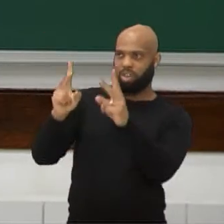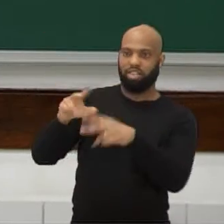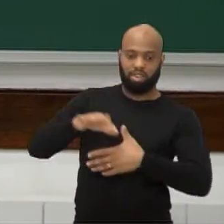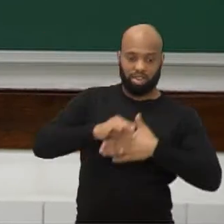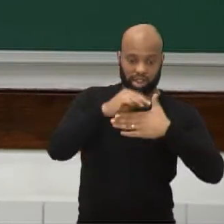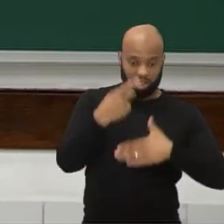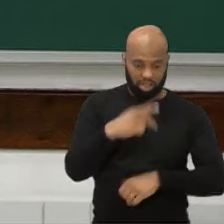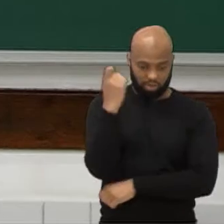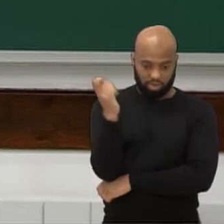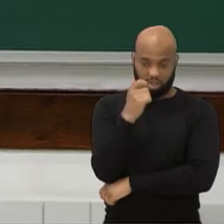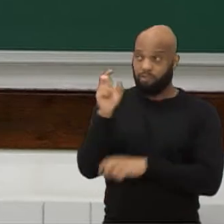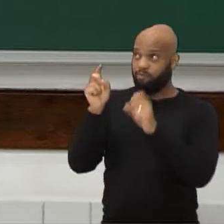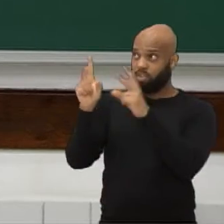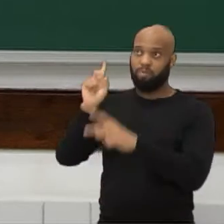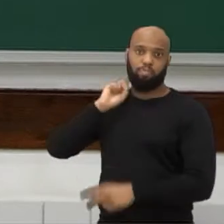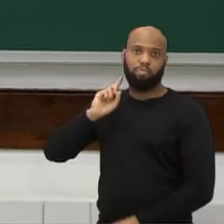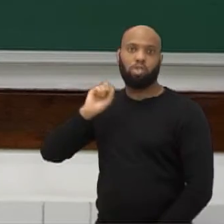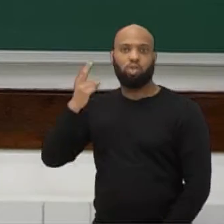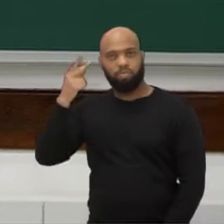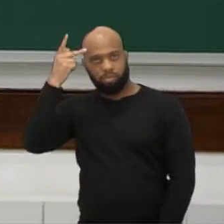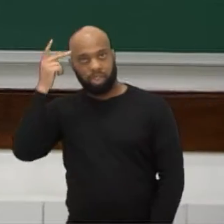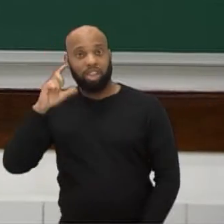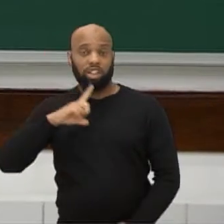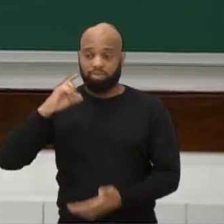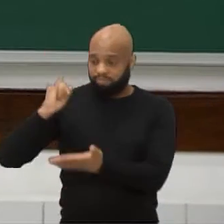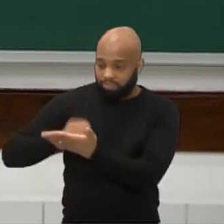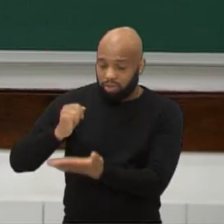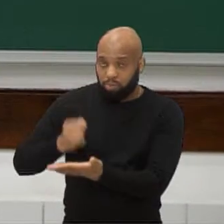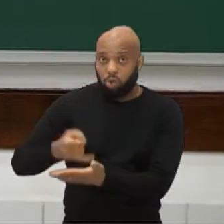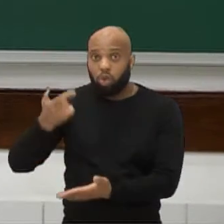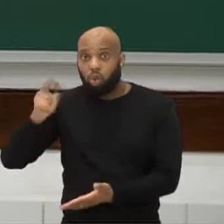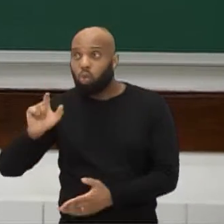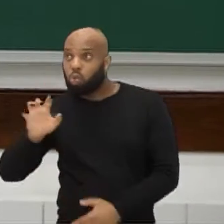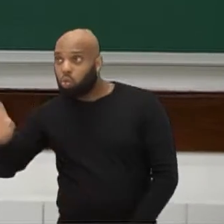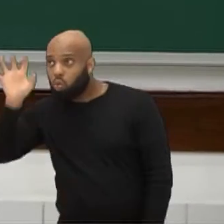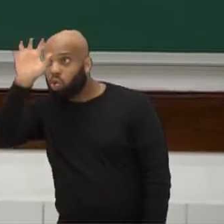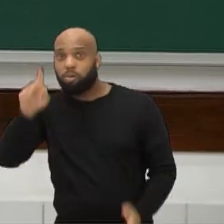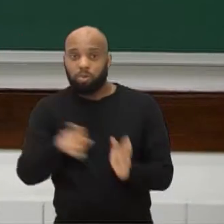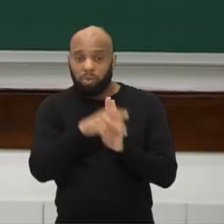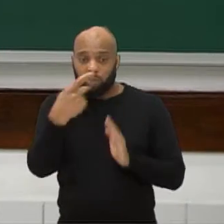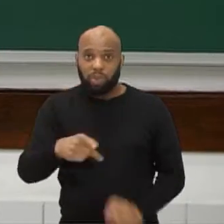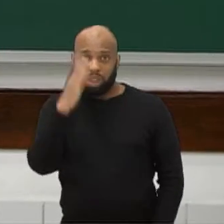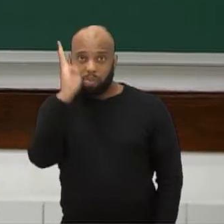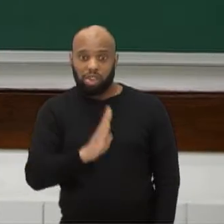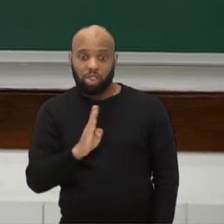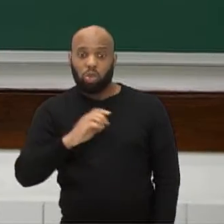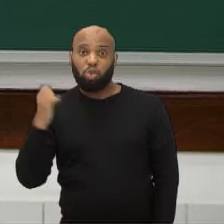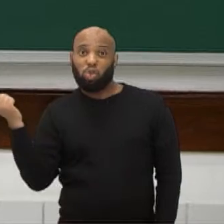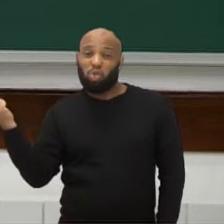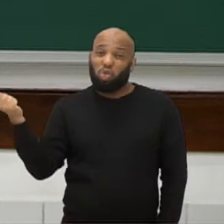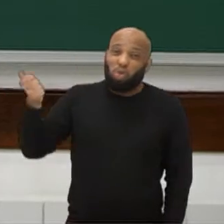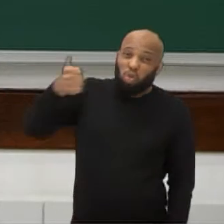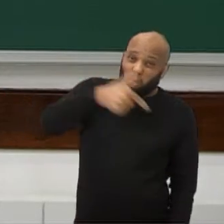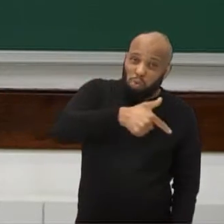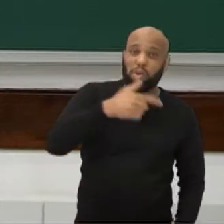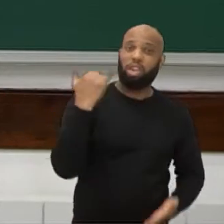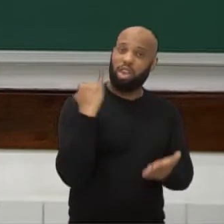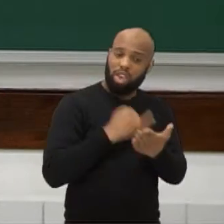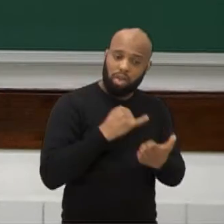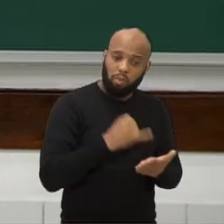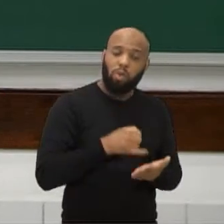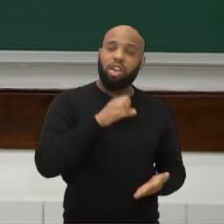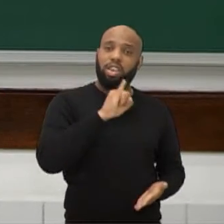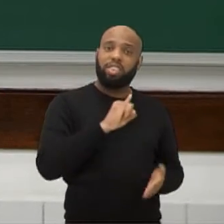O imposto para essa carne chegar até outra província brasileira era maior, ou seja, era mais caro